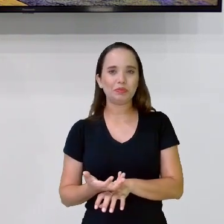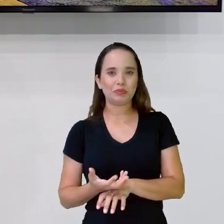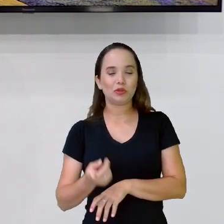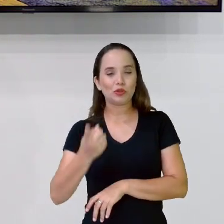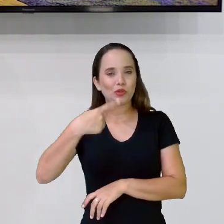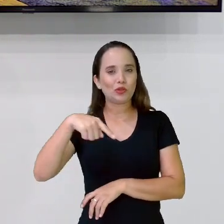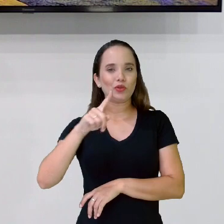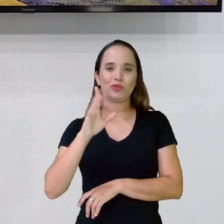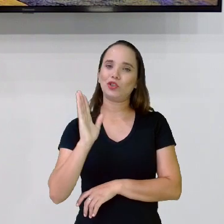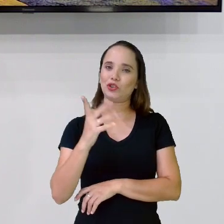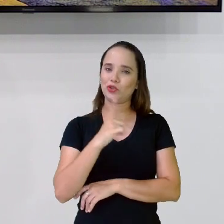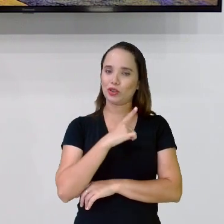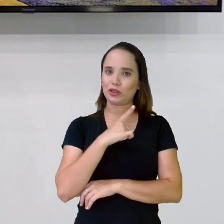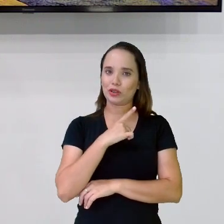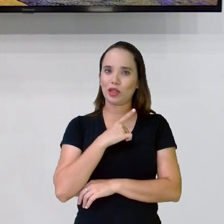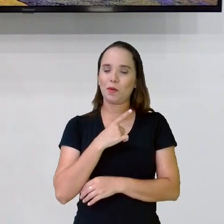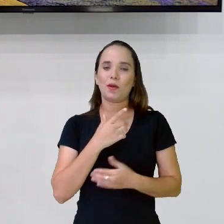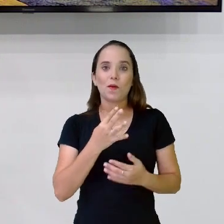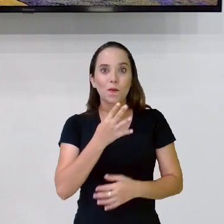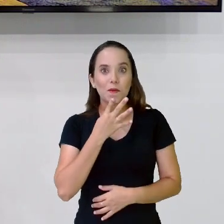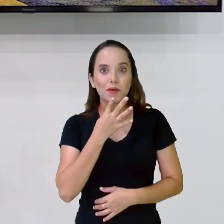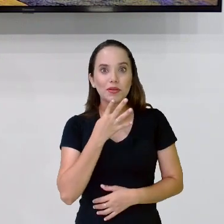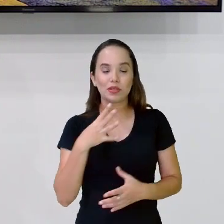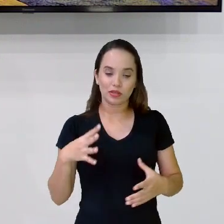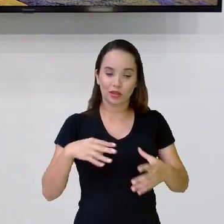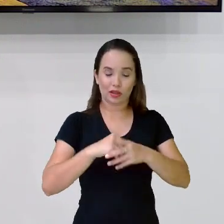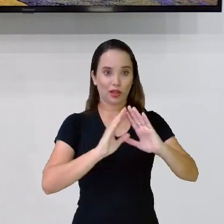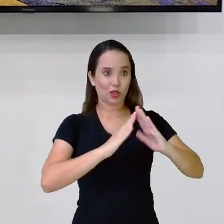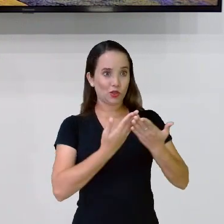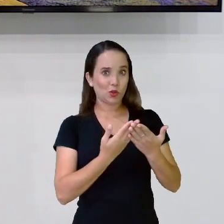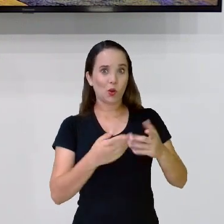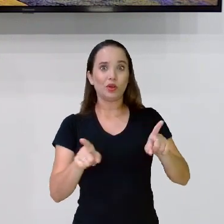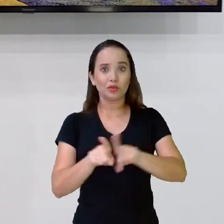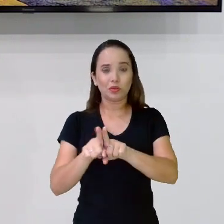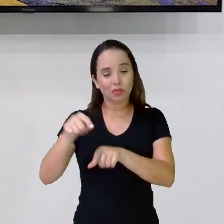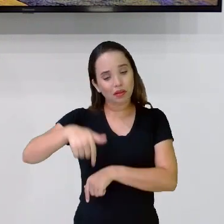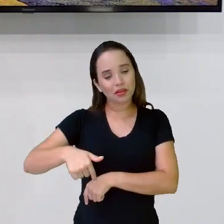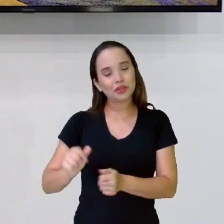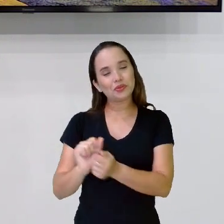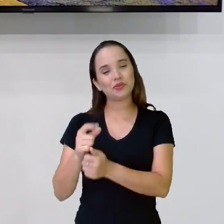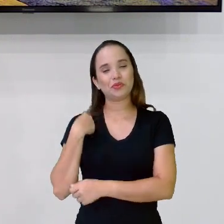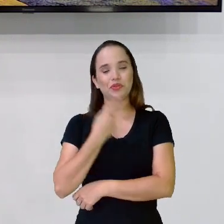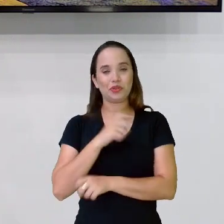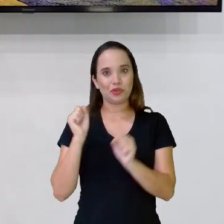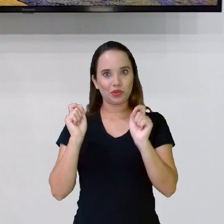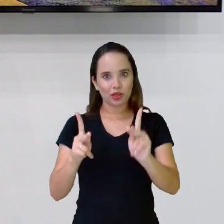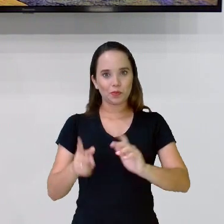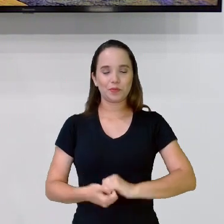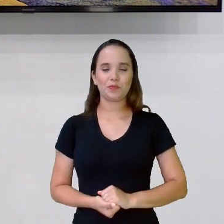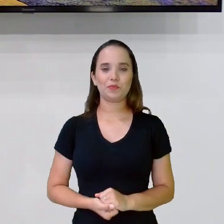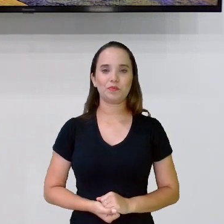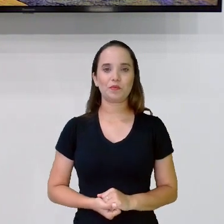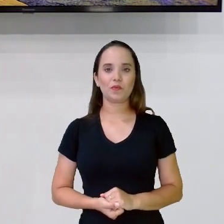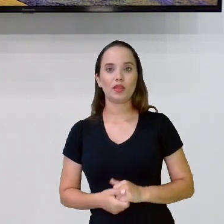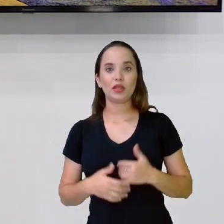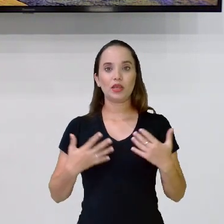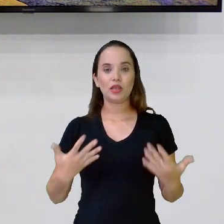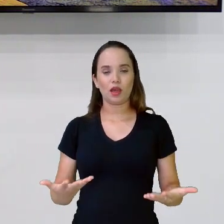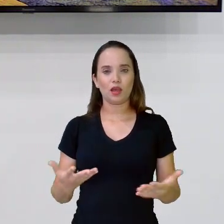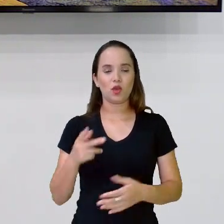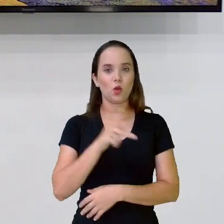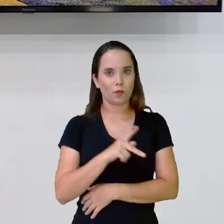vocês têm para trabalhar tanto na sua escola quanto aqui junto com a gente, certo? Bom, e aí, como o